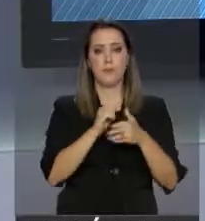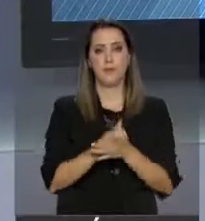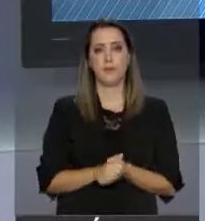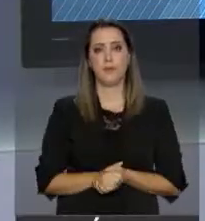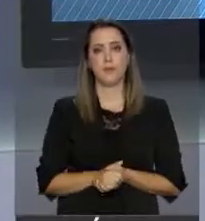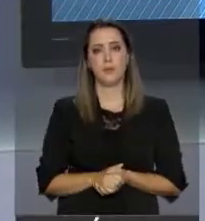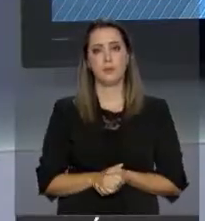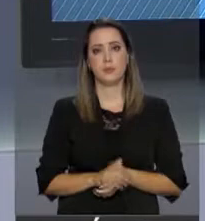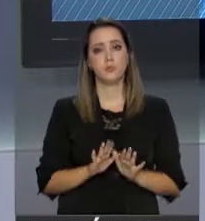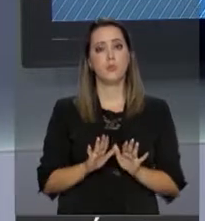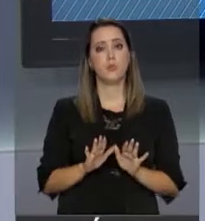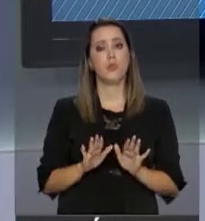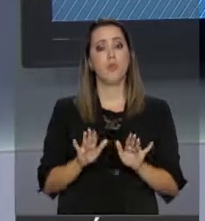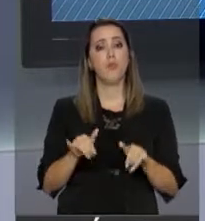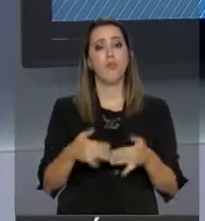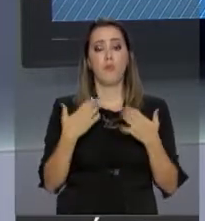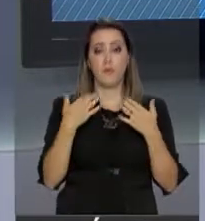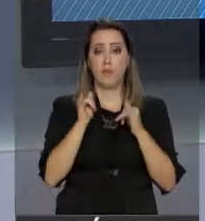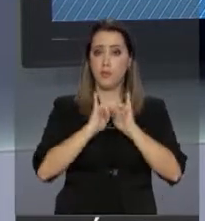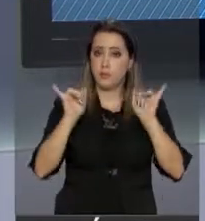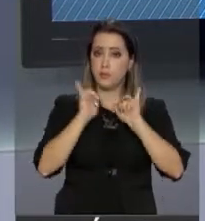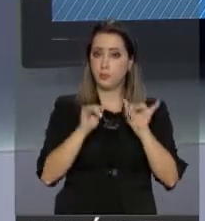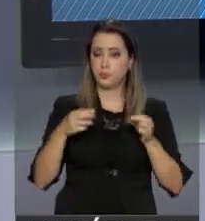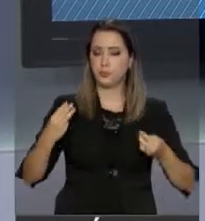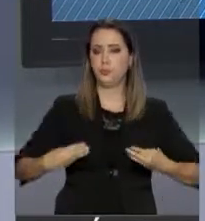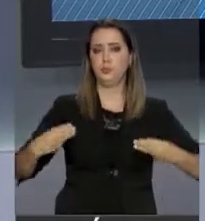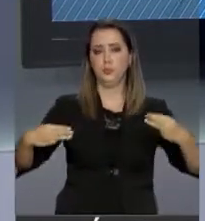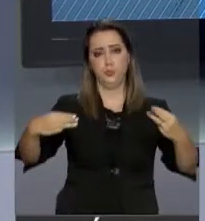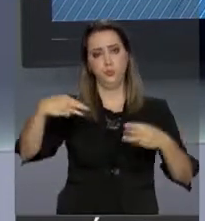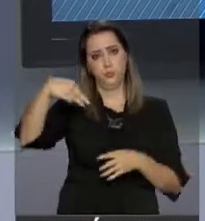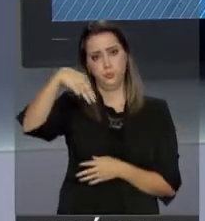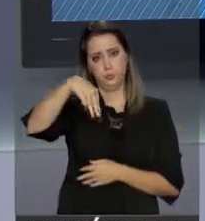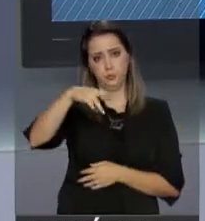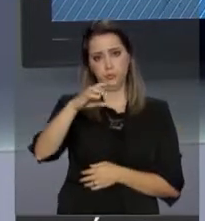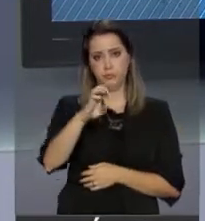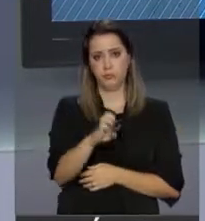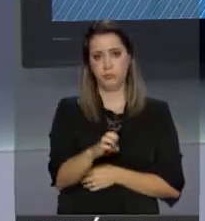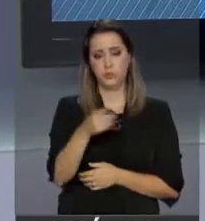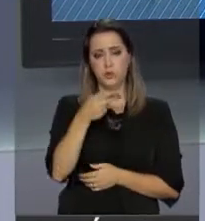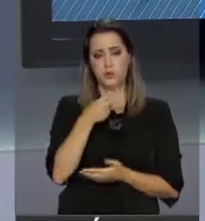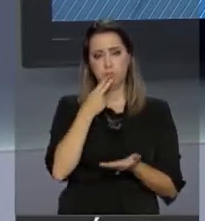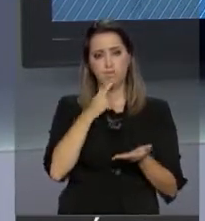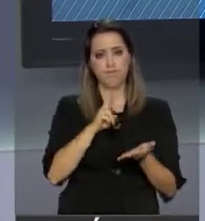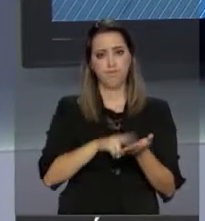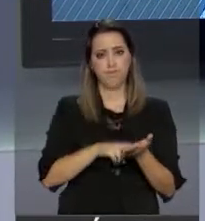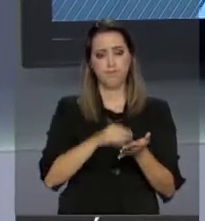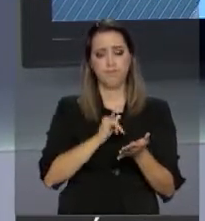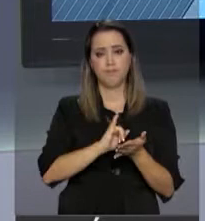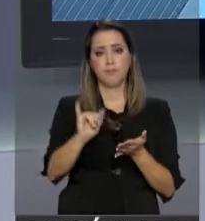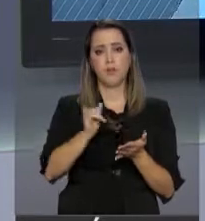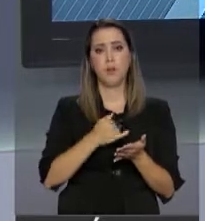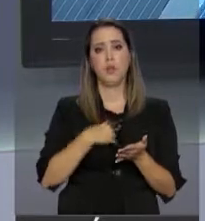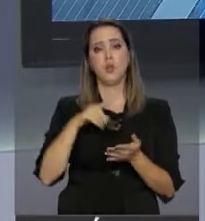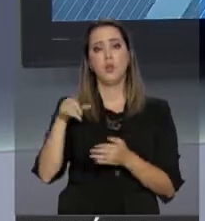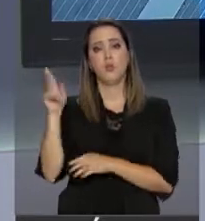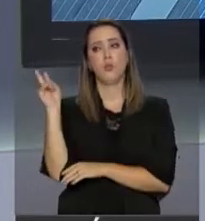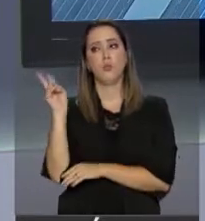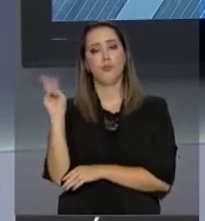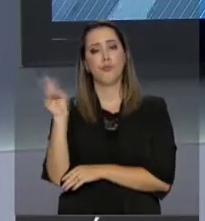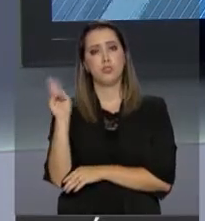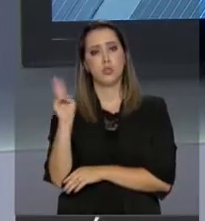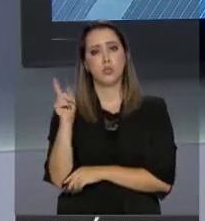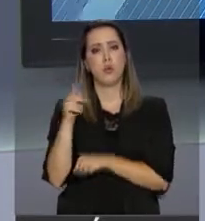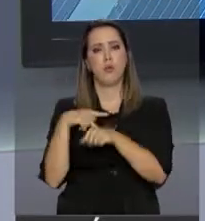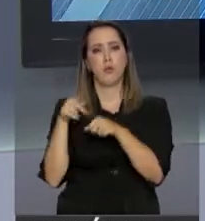em uma última notícia o ministério das relações exteriores afirmou em nota que autoridades da venezuela ainda não